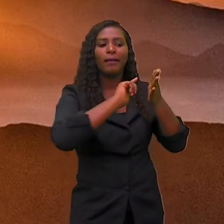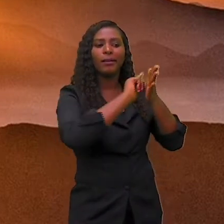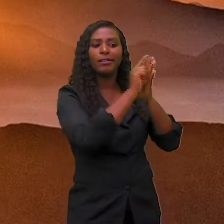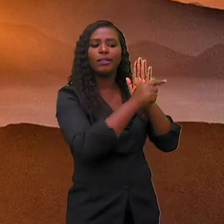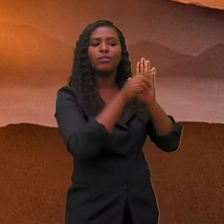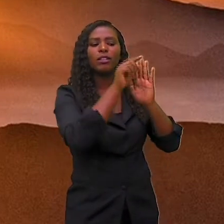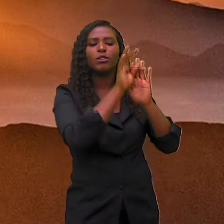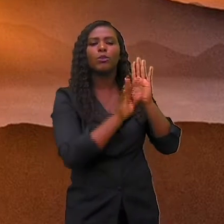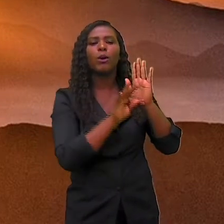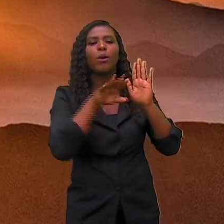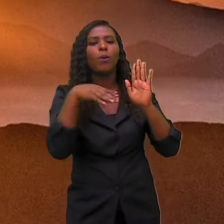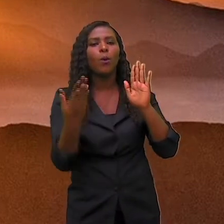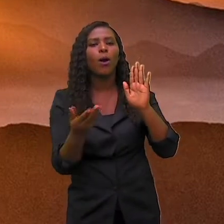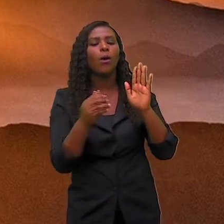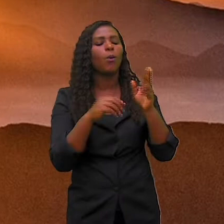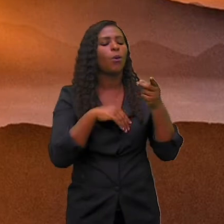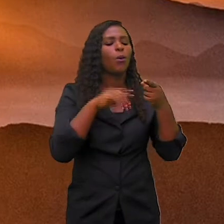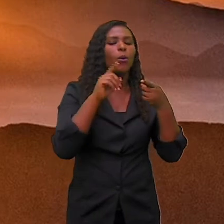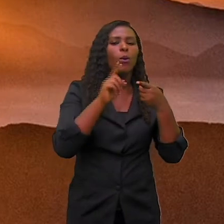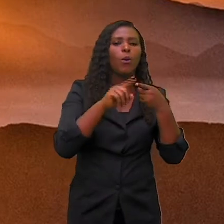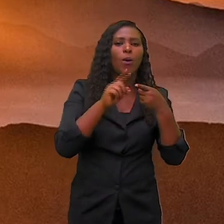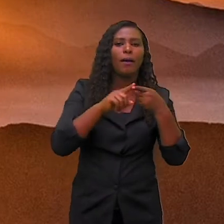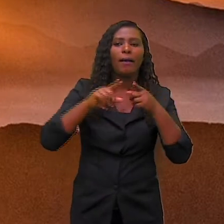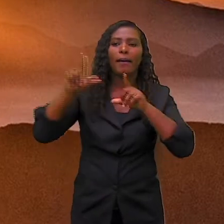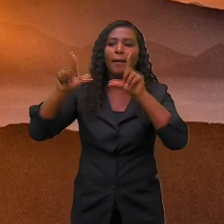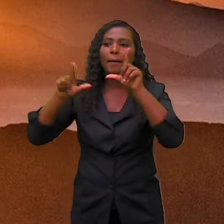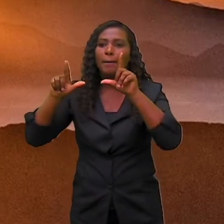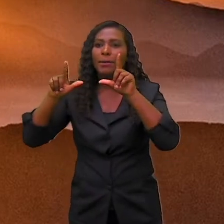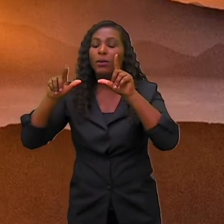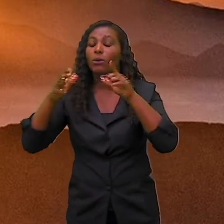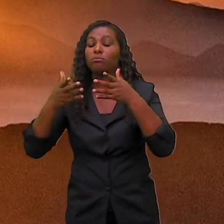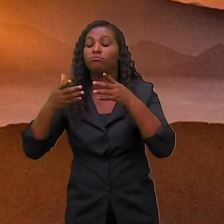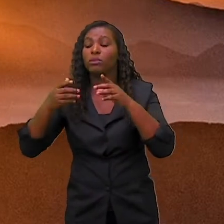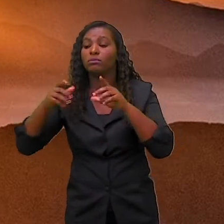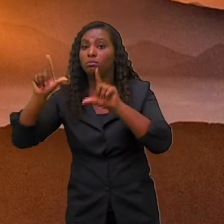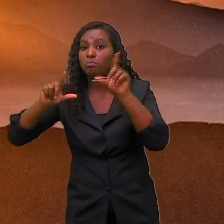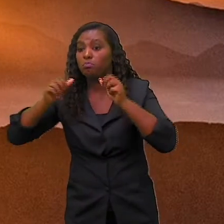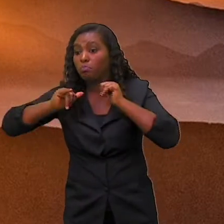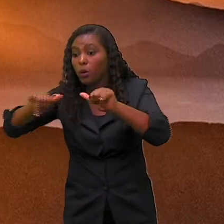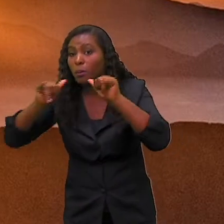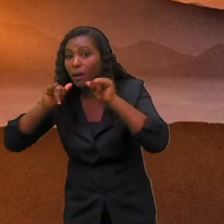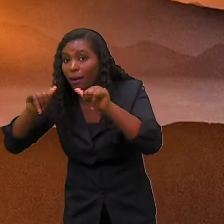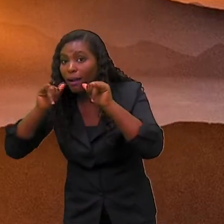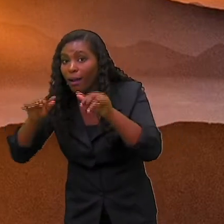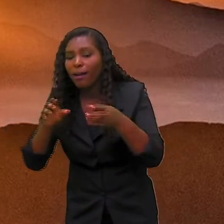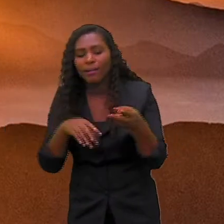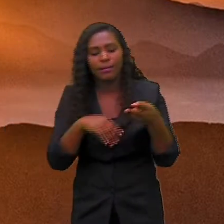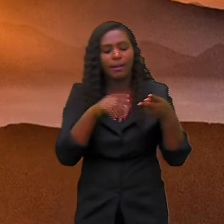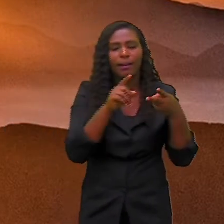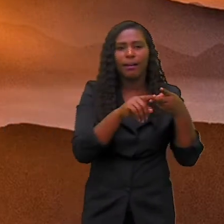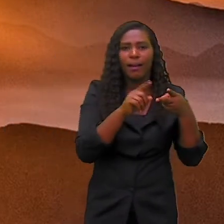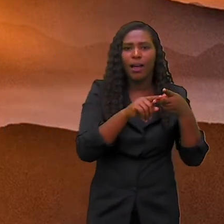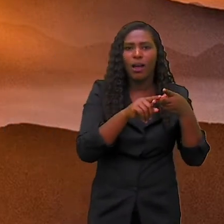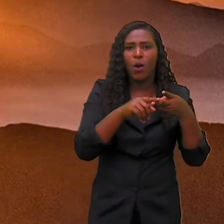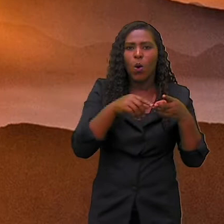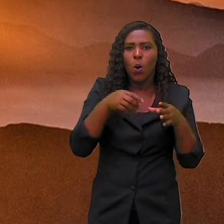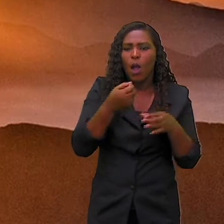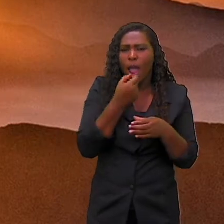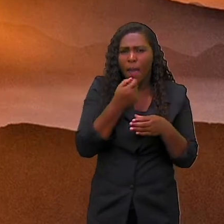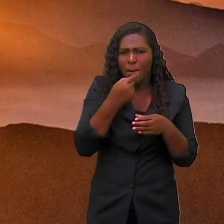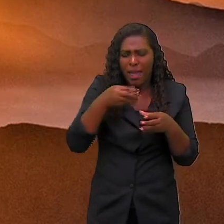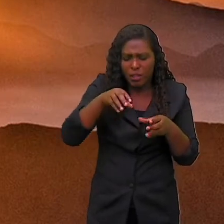Regulamento, uma propaganda, uma receita culinária, bula de remédio, manual